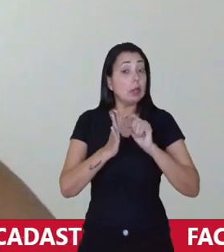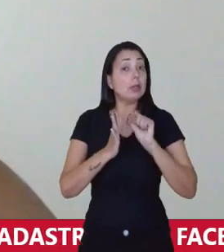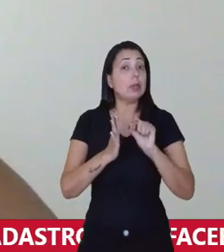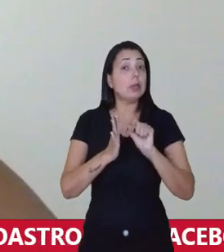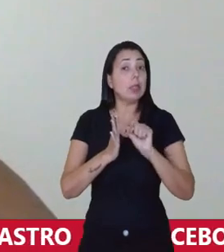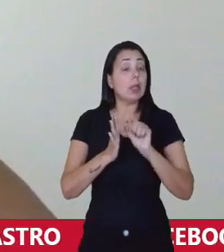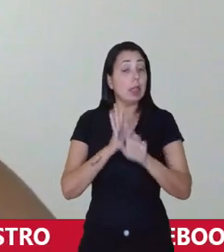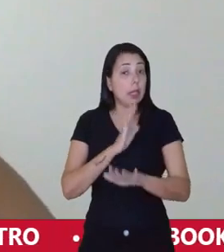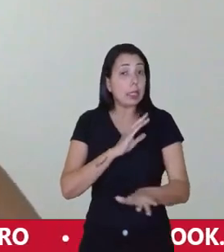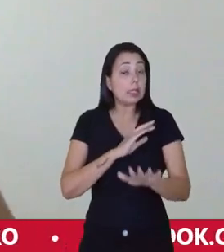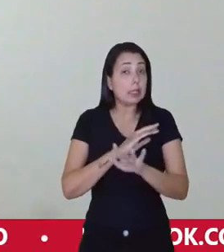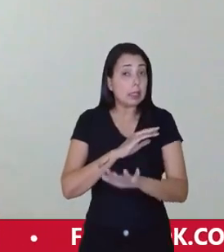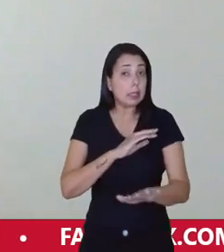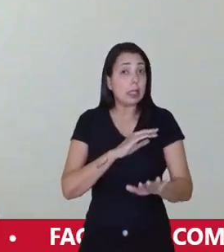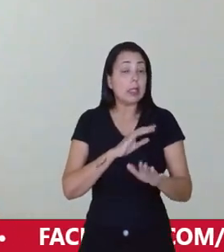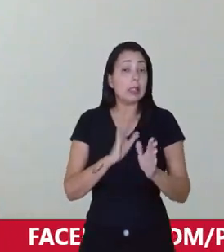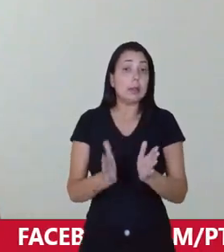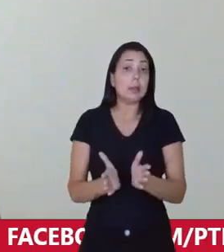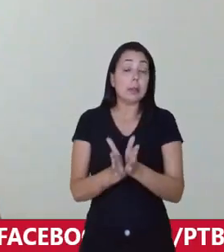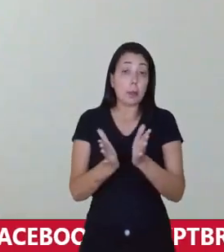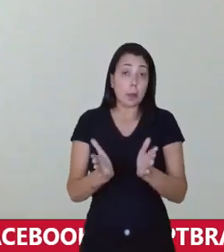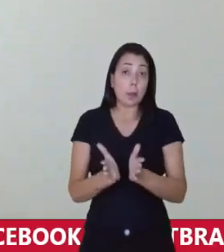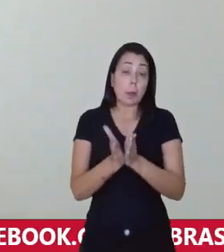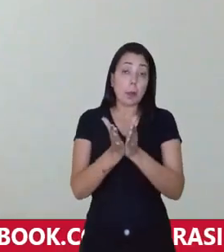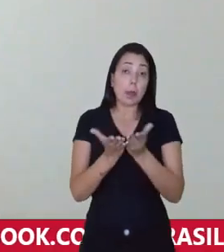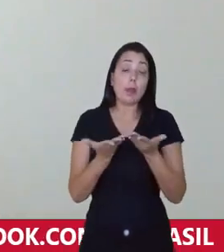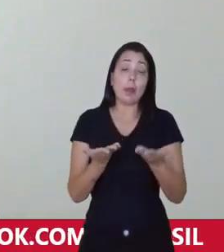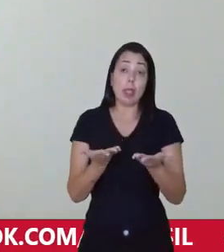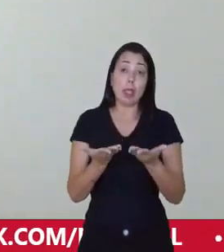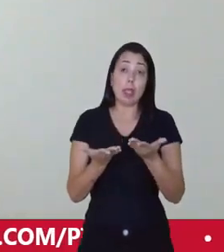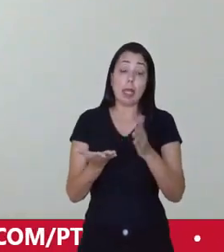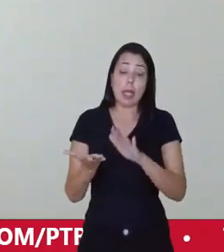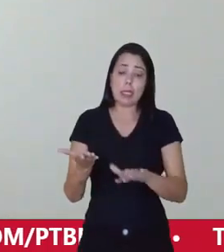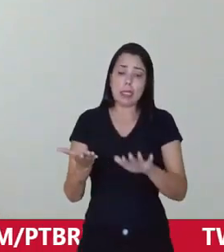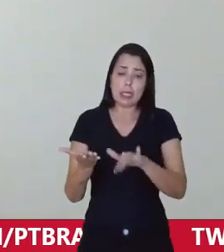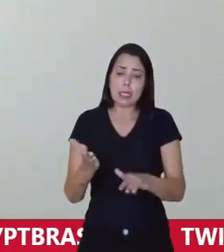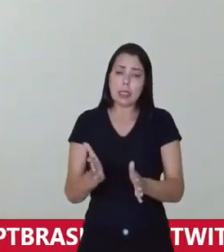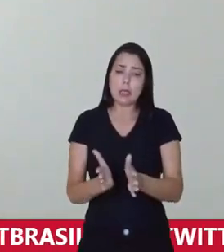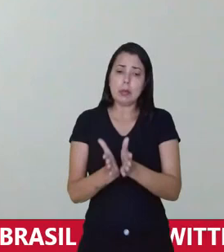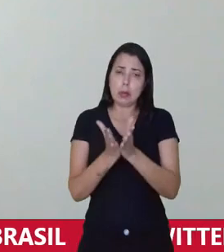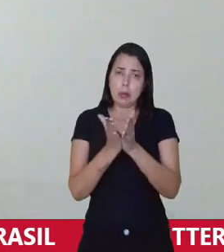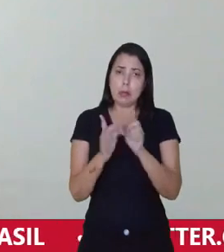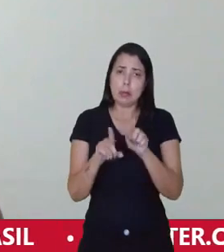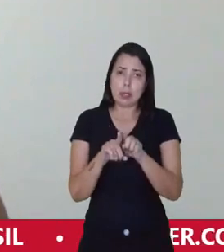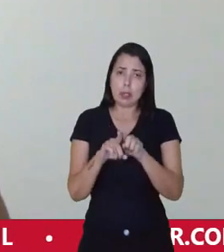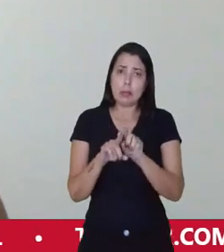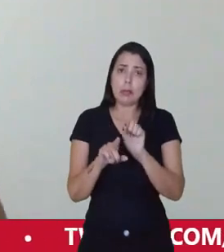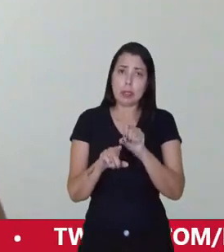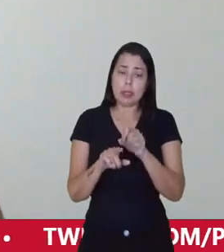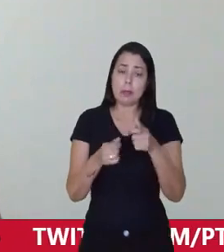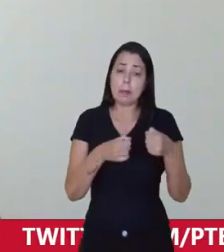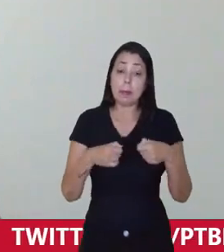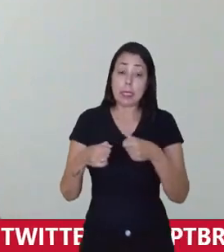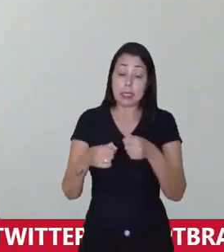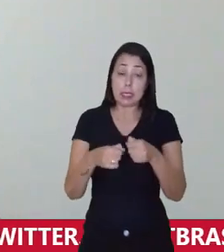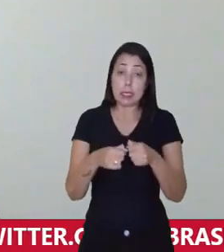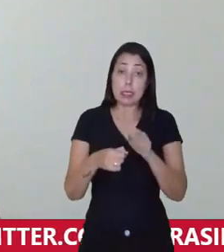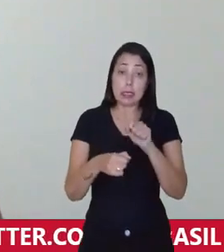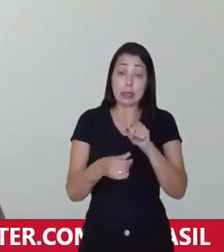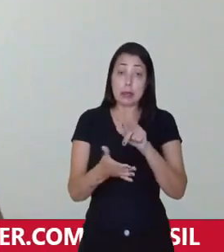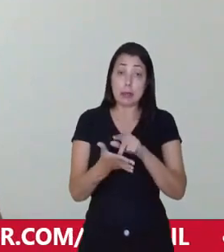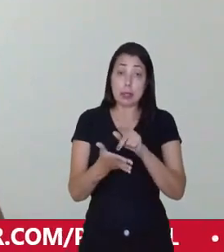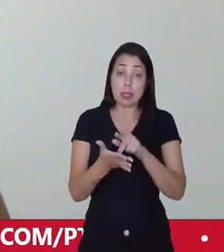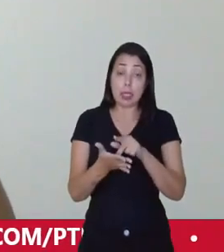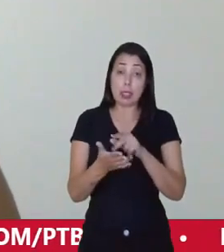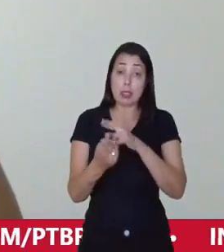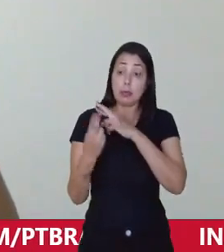sobre as crianças pobres. E aí, os dados sobre as crianças pobres, e aqui sim precisa fazer jus ao